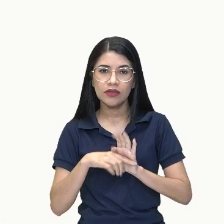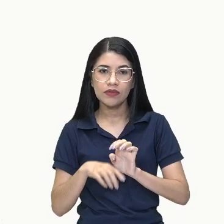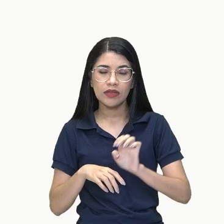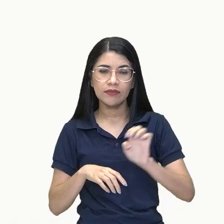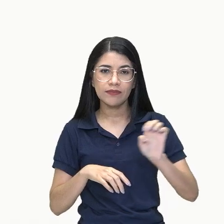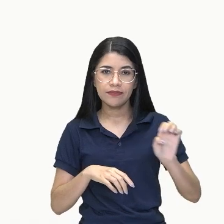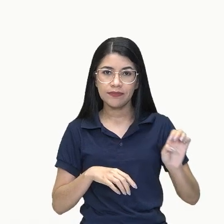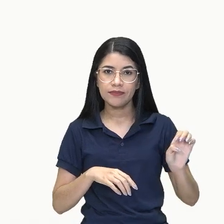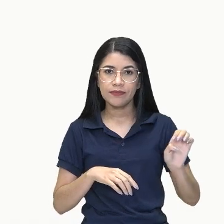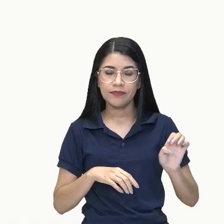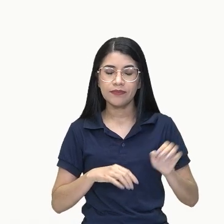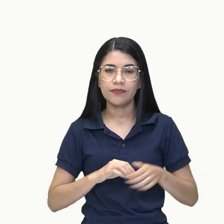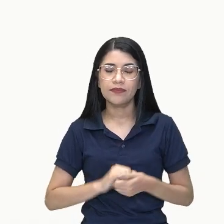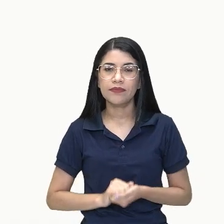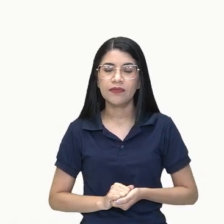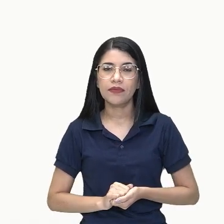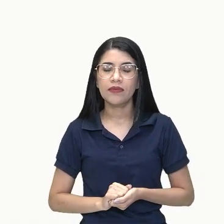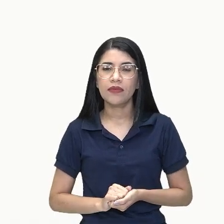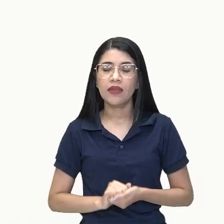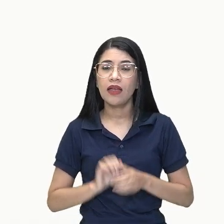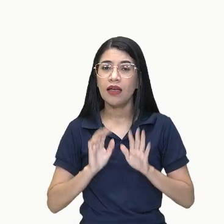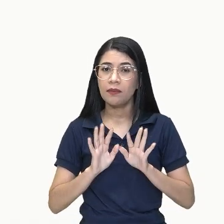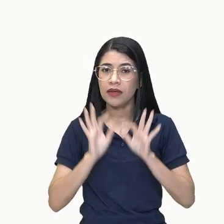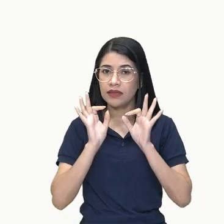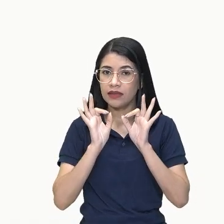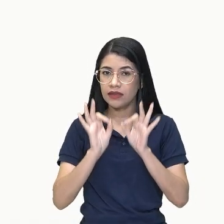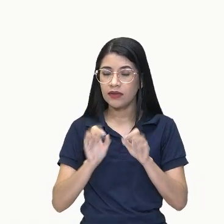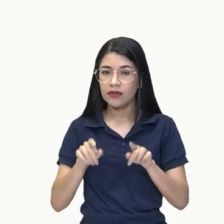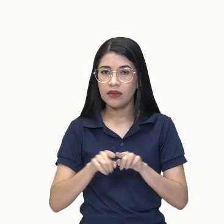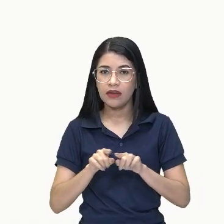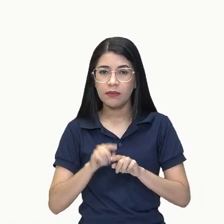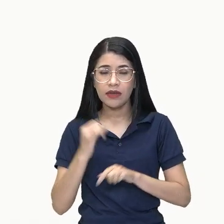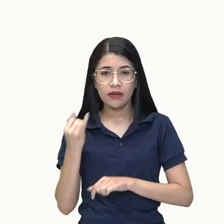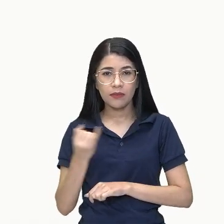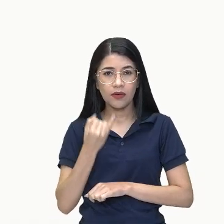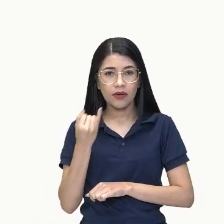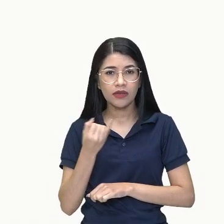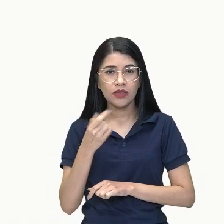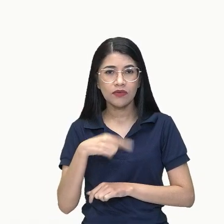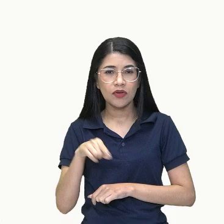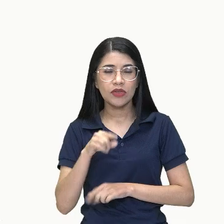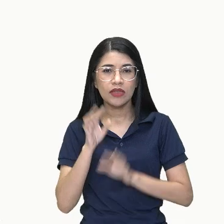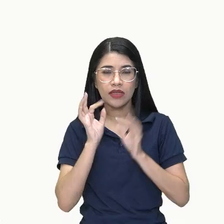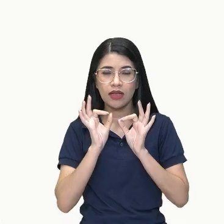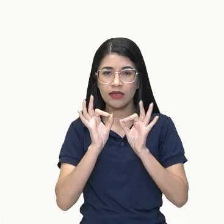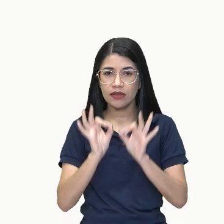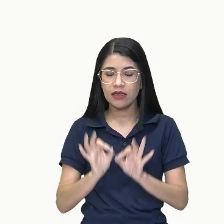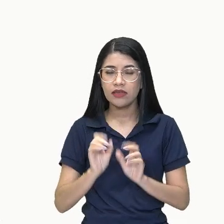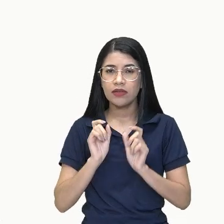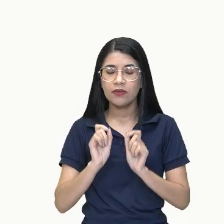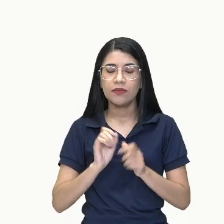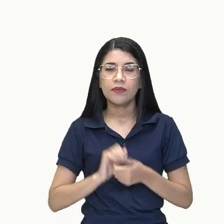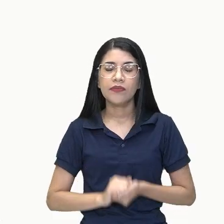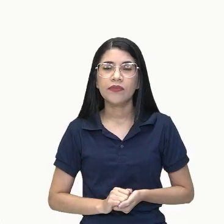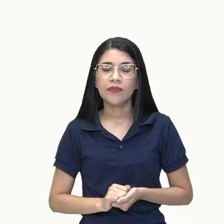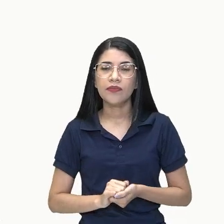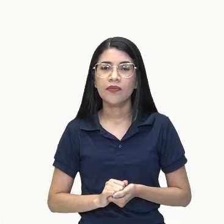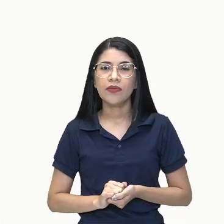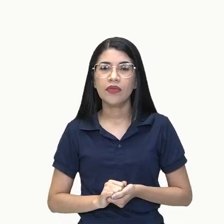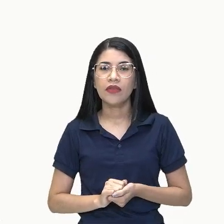à sua esquerda. Mas tem um detalhe aqui que vale muito a pena chamar a sua atenção quando se trata